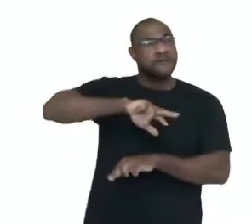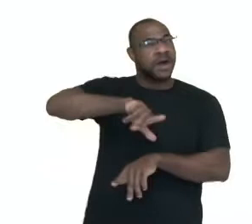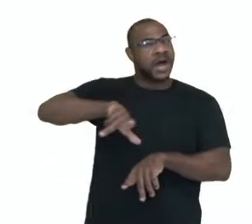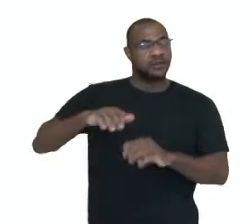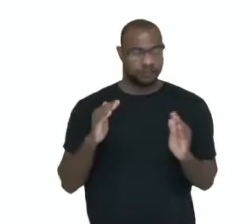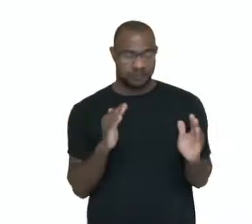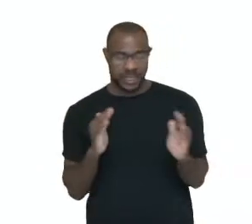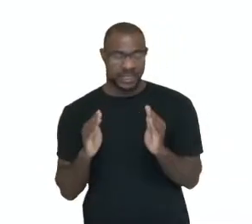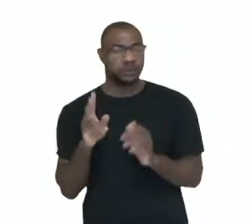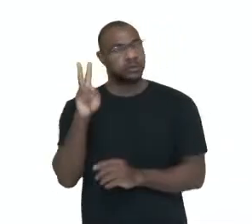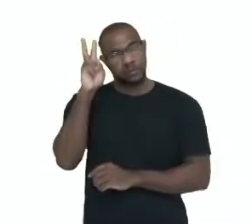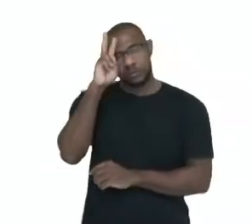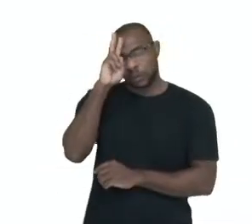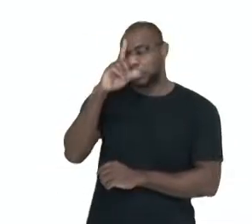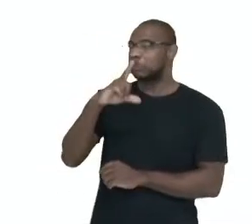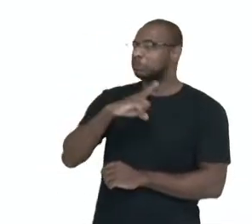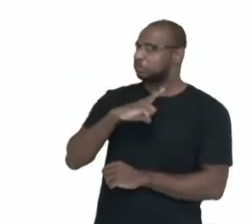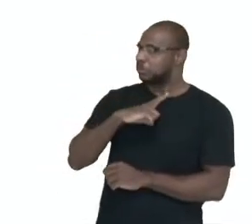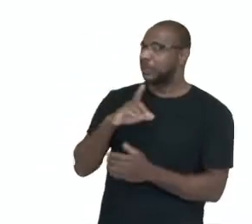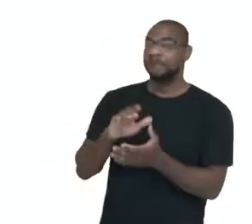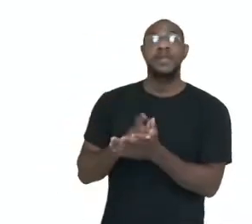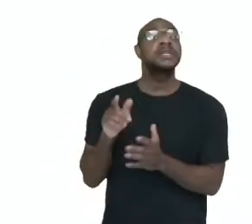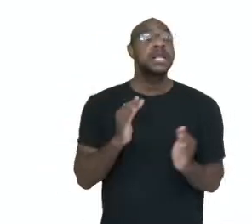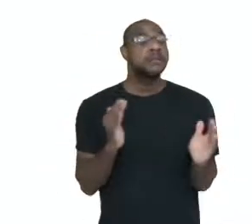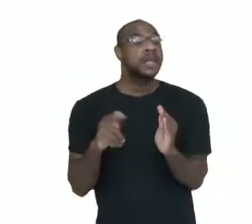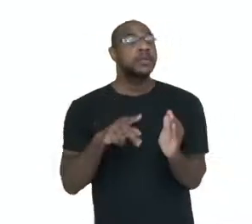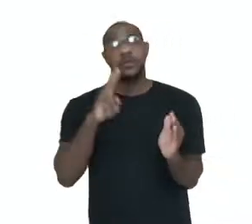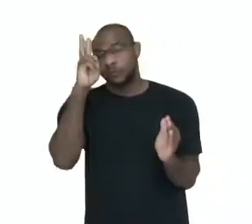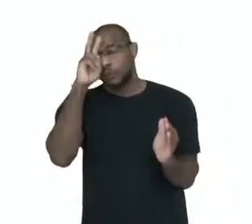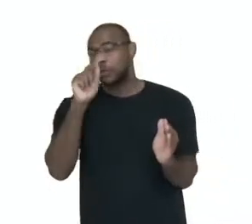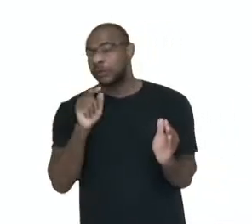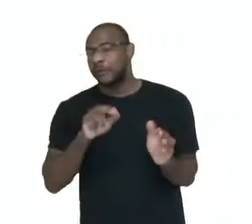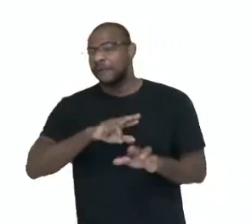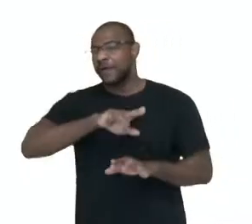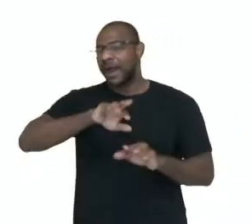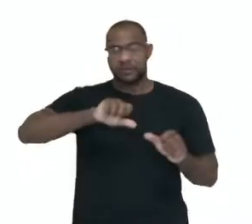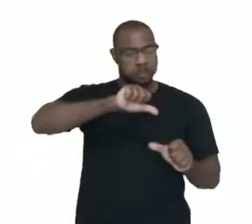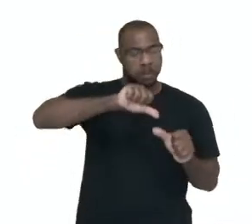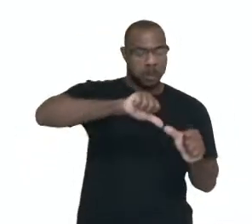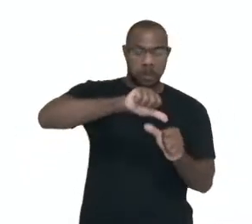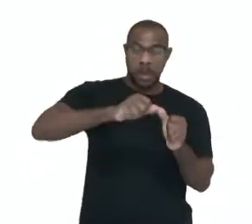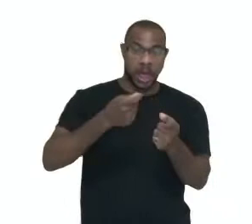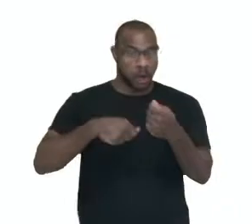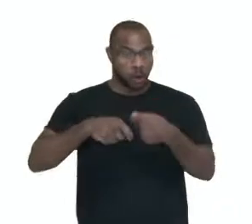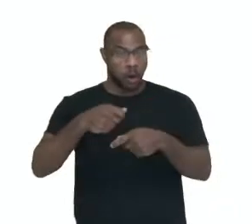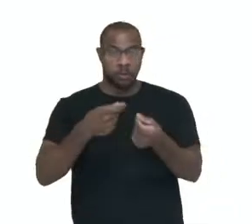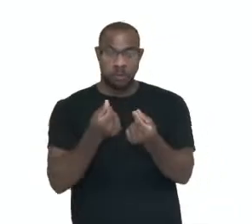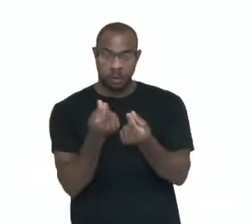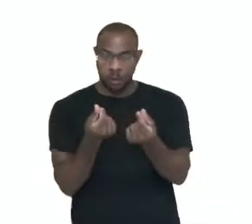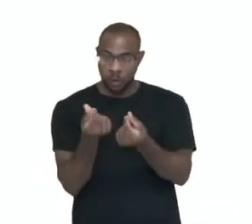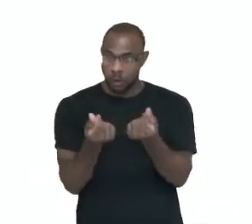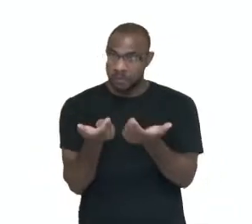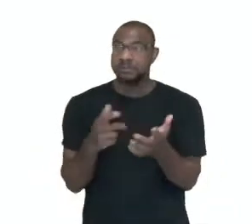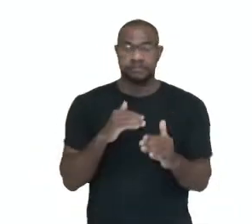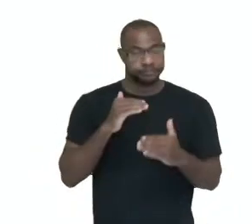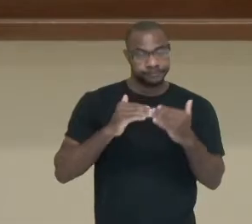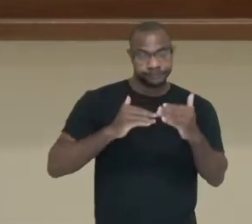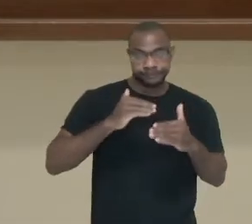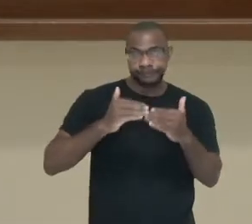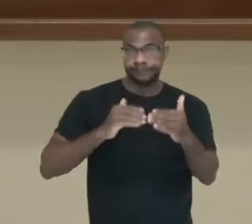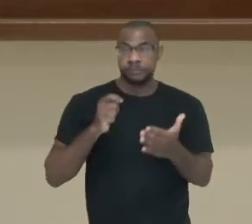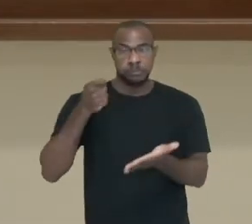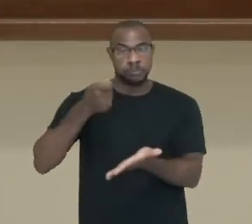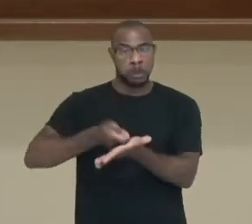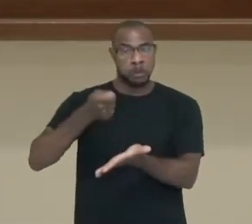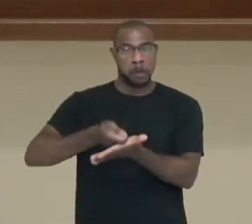momentos históricos. Nesses momentos históricos, várias alterações econômicas foram sendo gradativamente